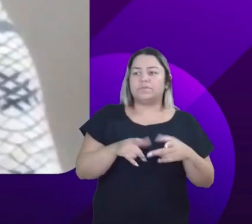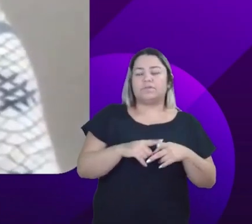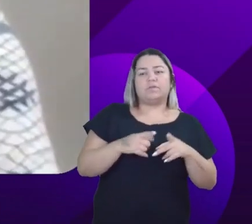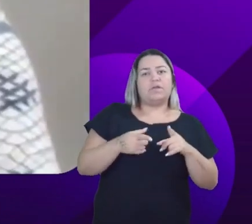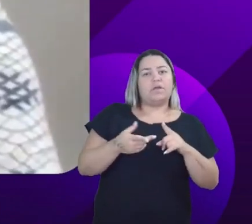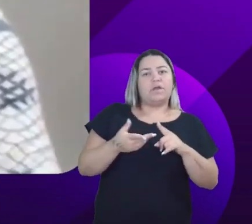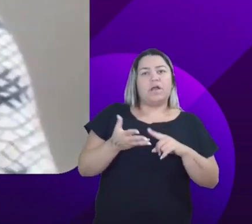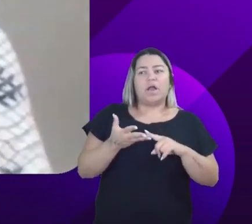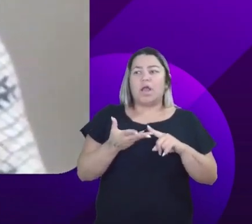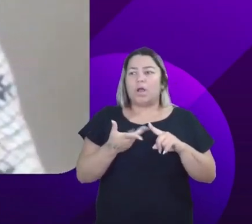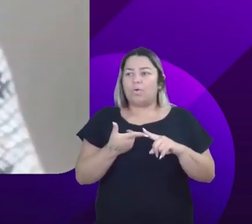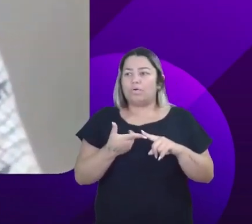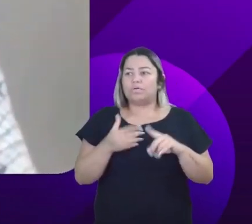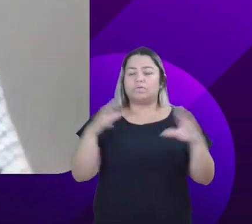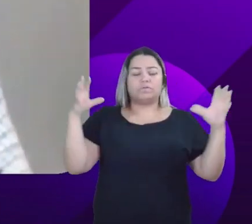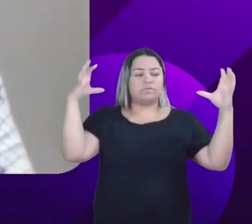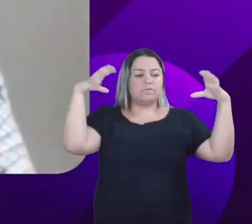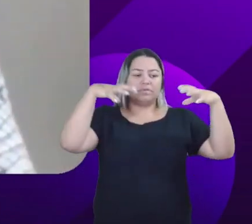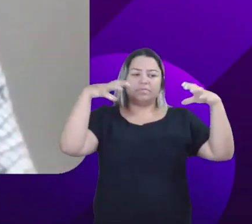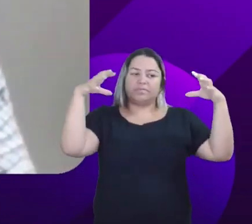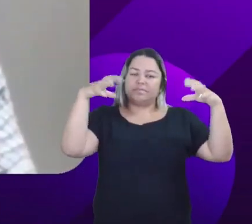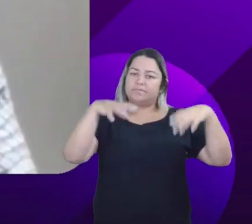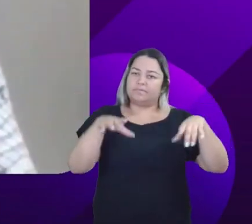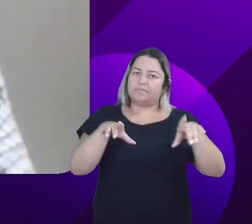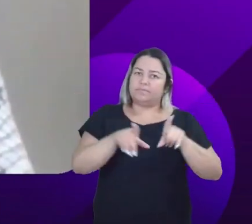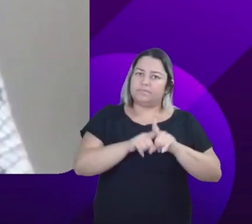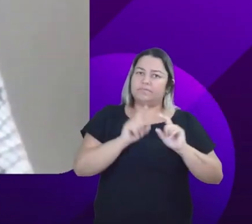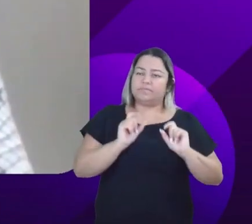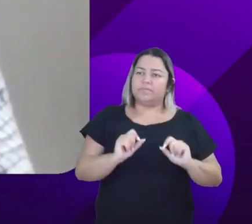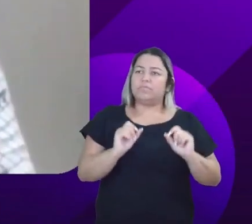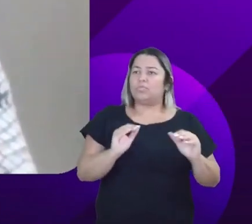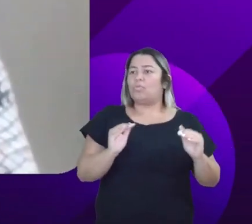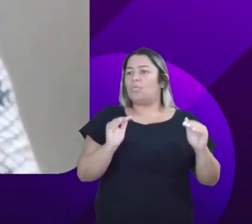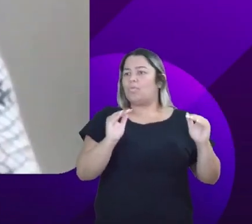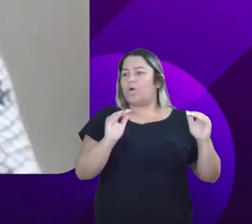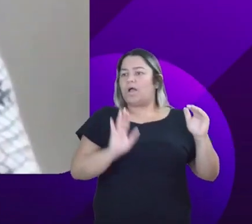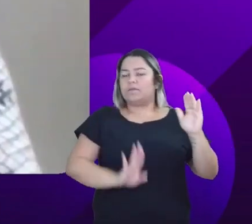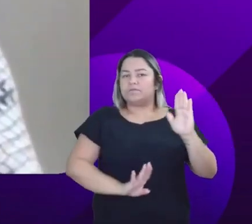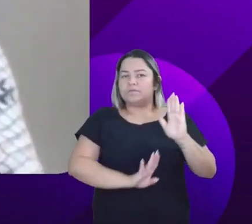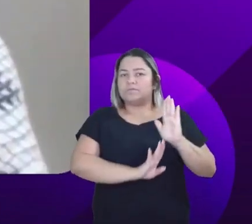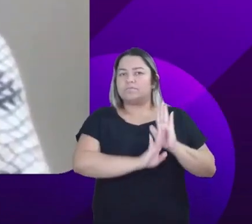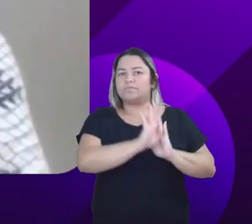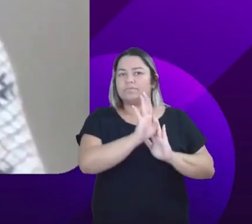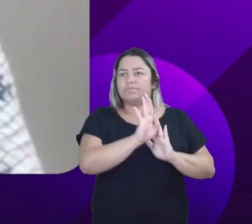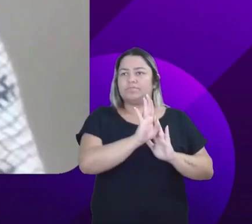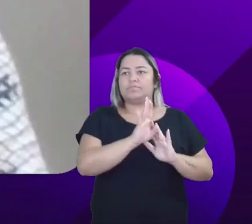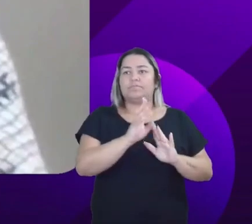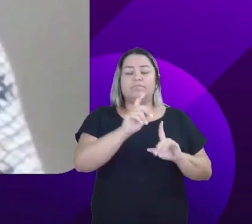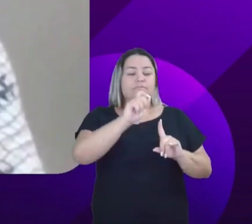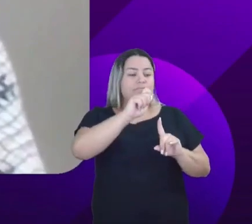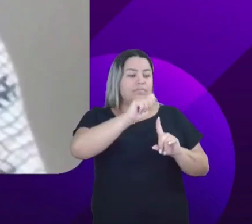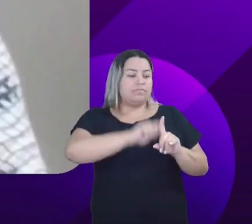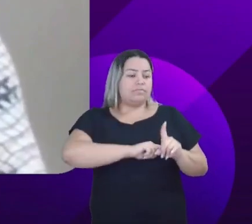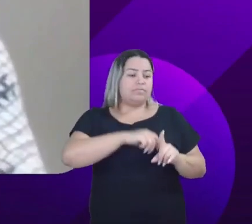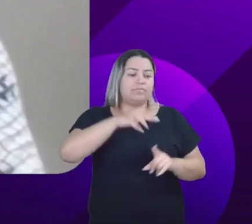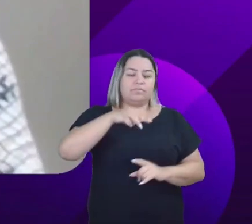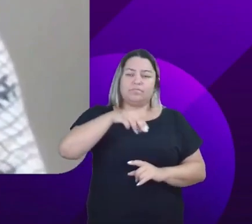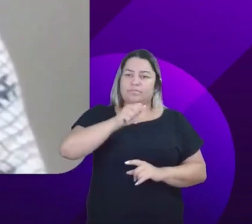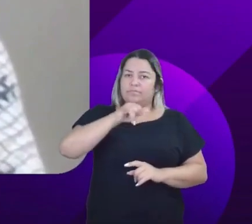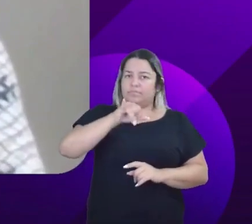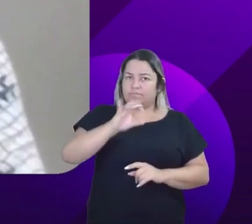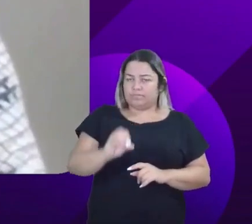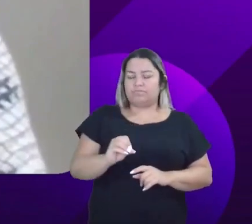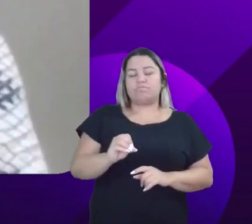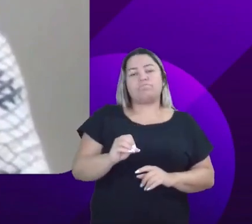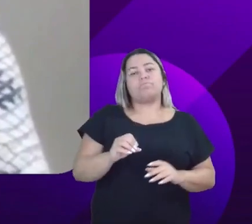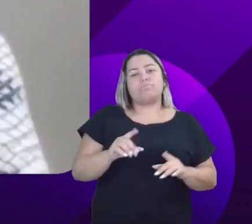quantidade de chuvas acima da média, né, muito acima da média, no mês de maio, enfim, né,